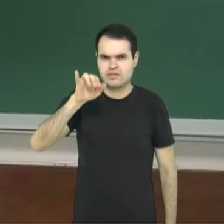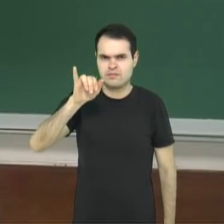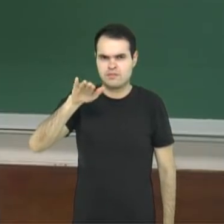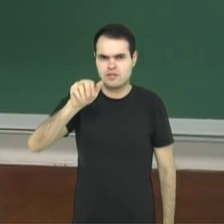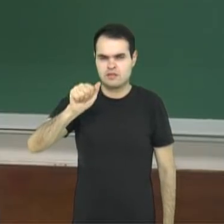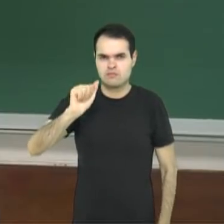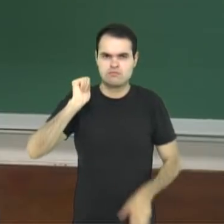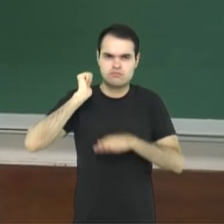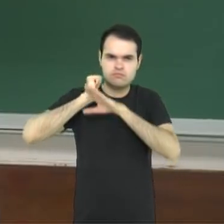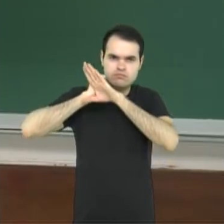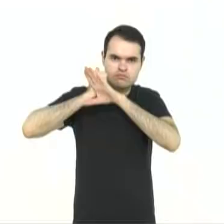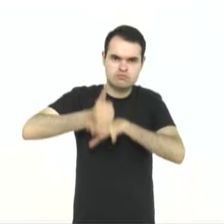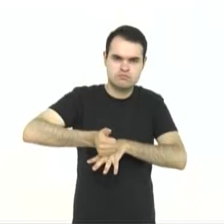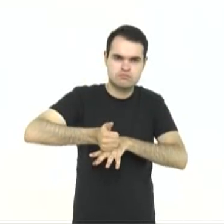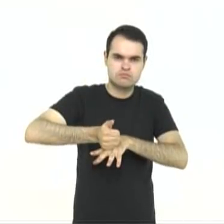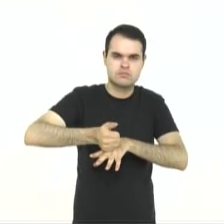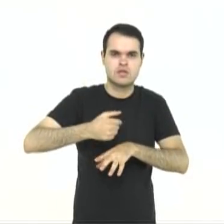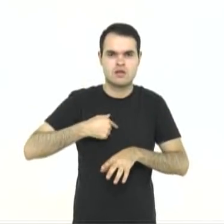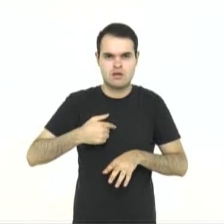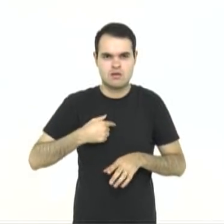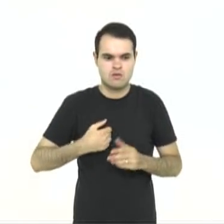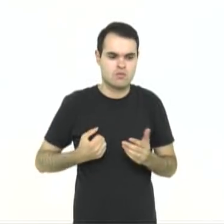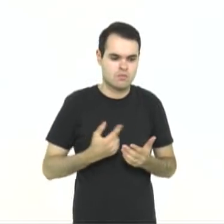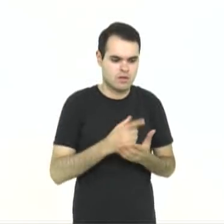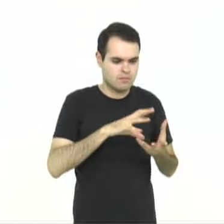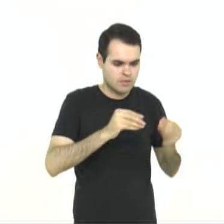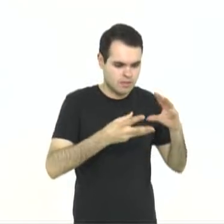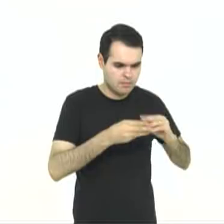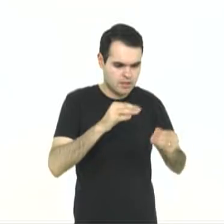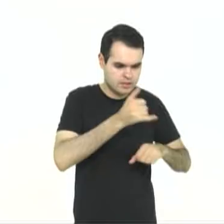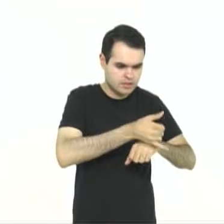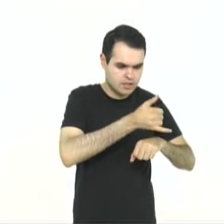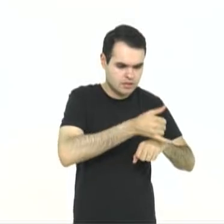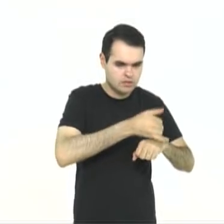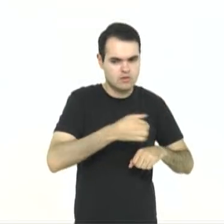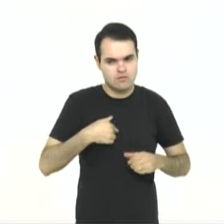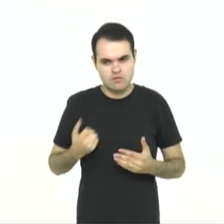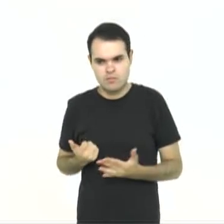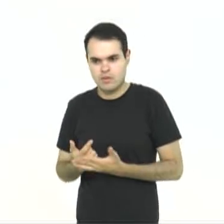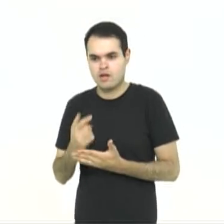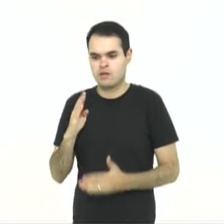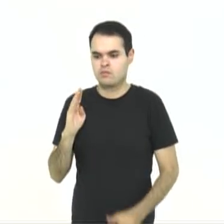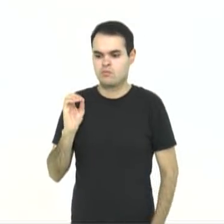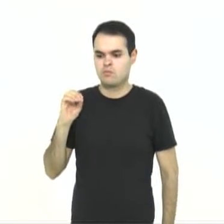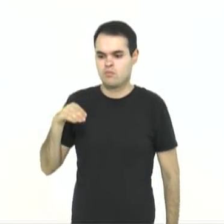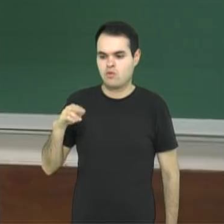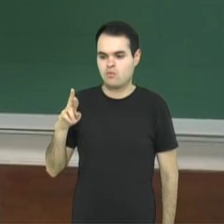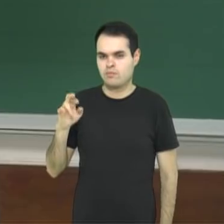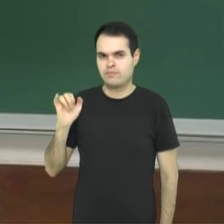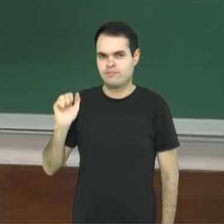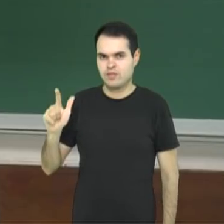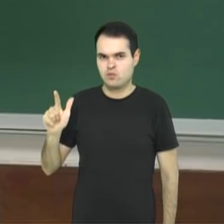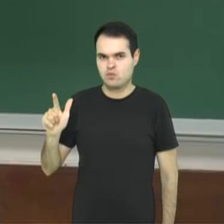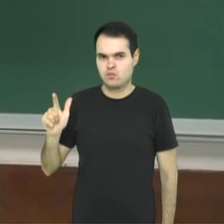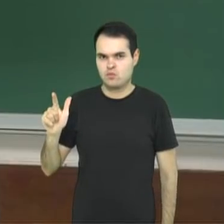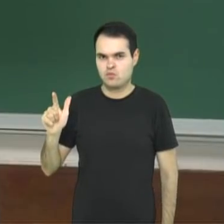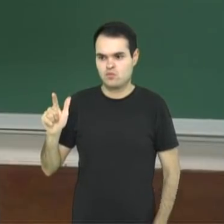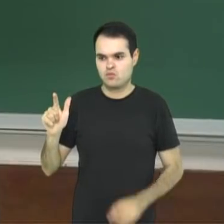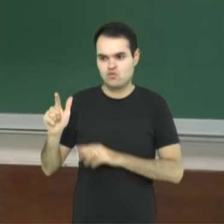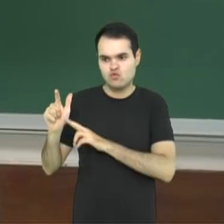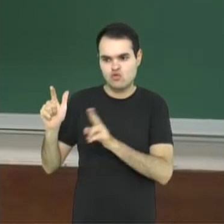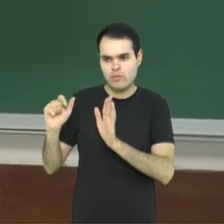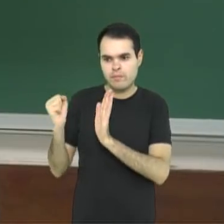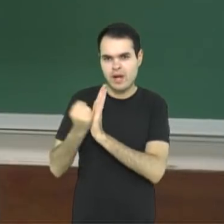invés de dizer vou comprar lã de aço, eu digo vou comprar Bombril. Poderia ser também da marca Assolan, né? Eu troco ali a marca